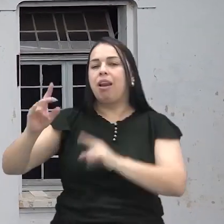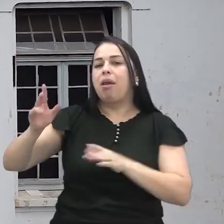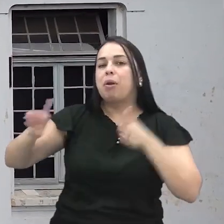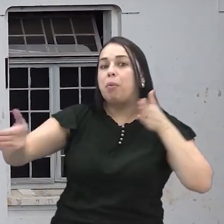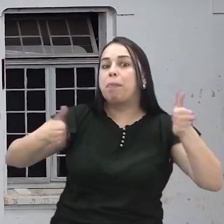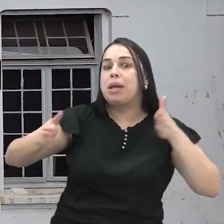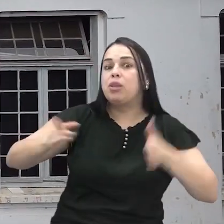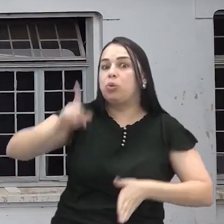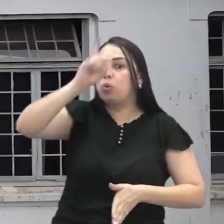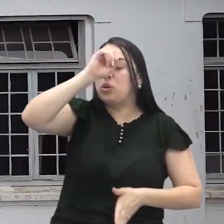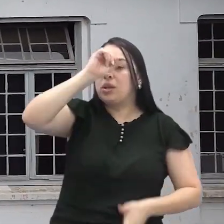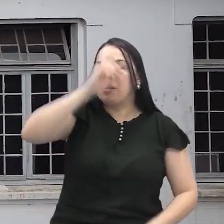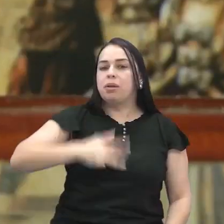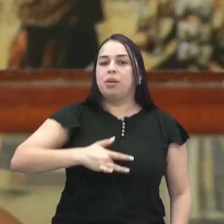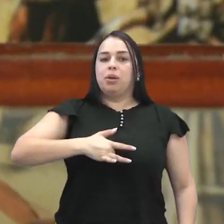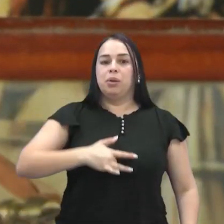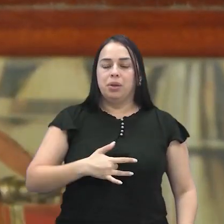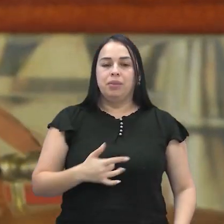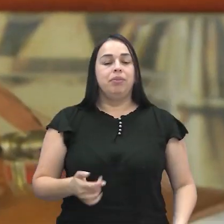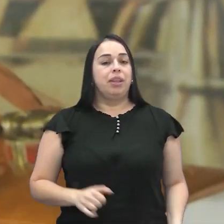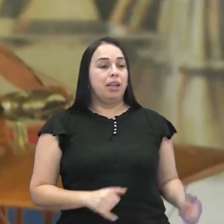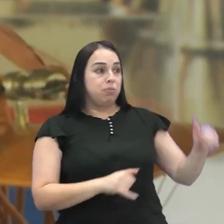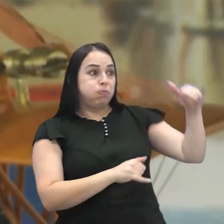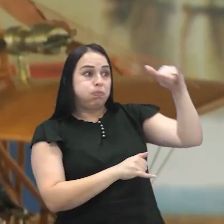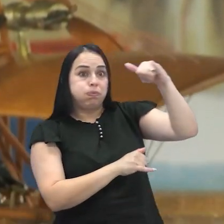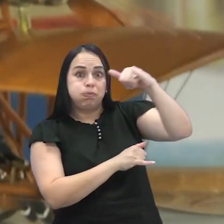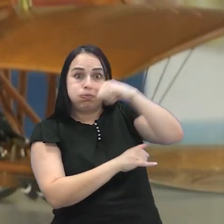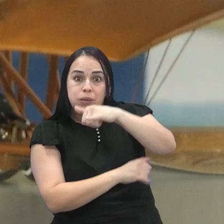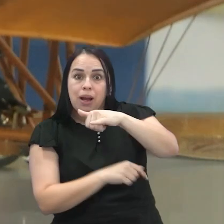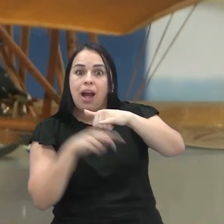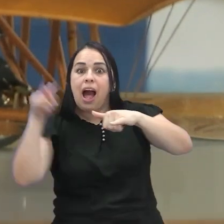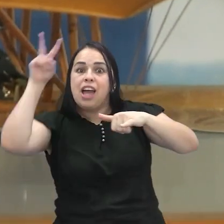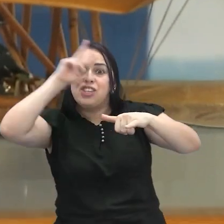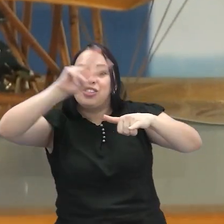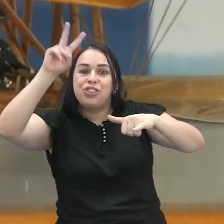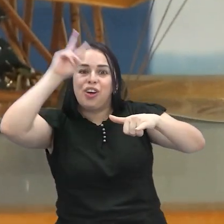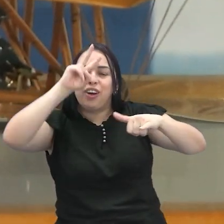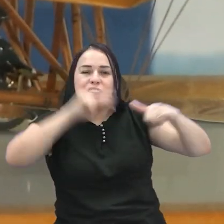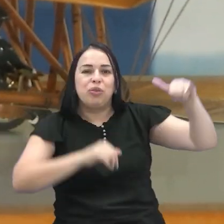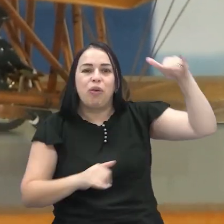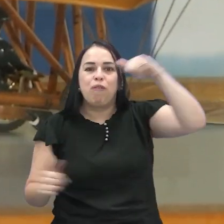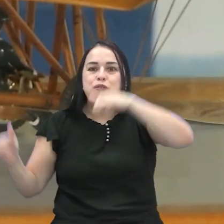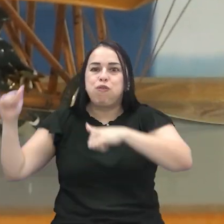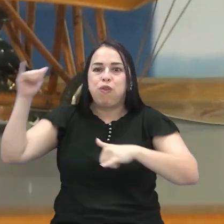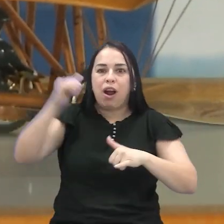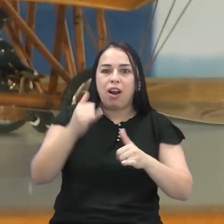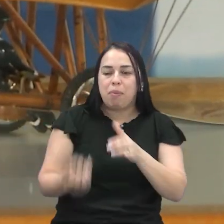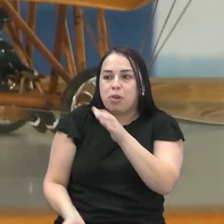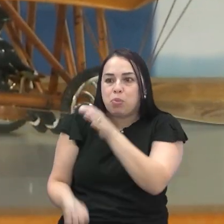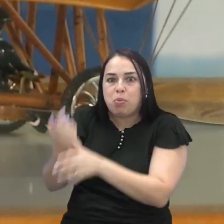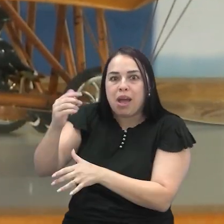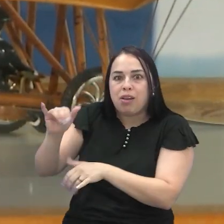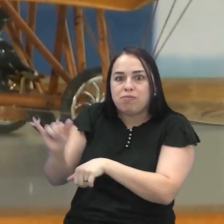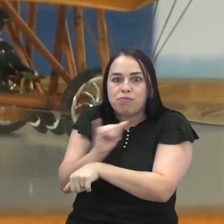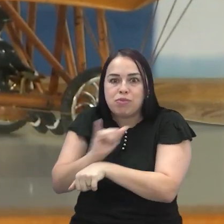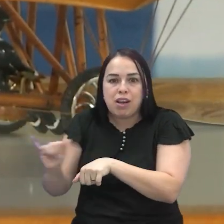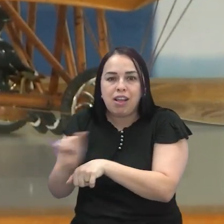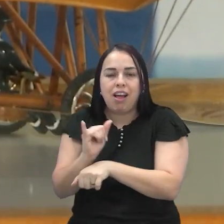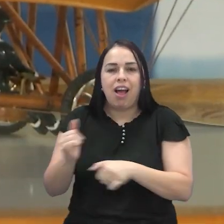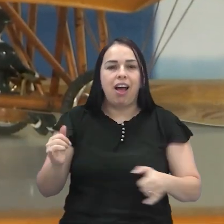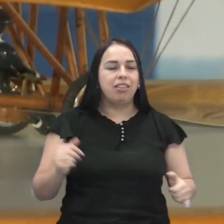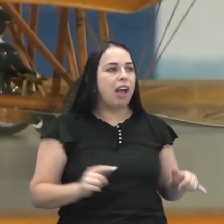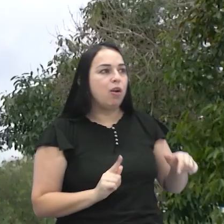fase sanatorial da cidade. Já o Memorial Aeroespacial Brasileiro mantém vivo o legado da aviação, desde os